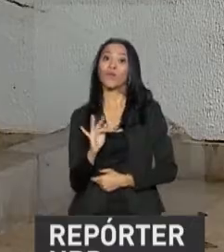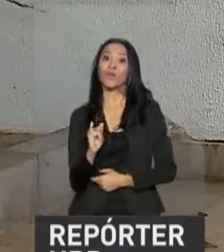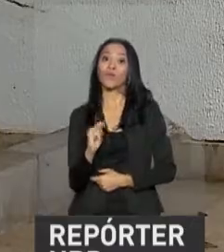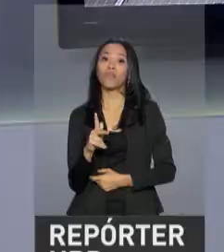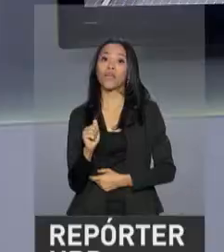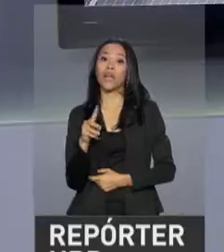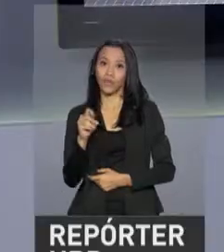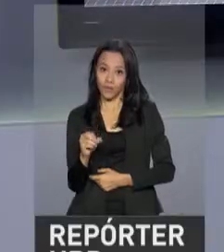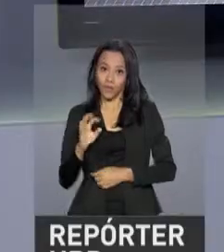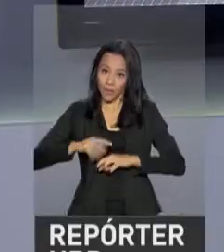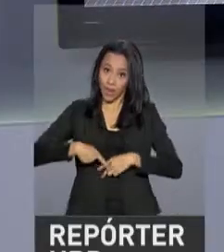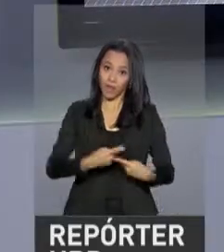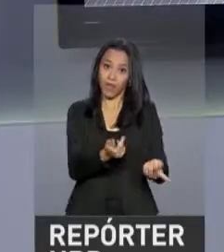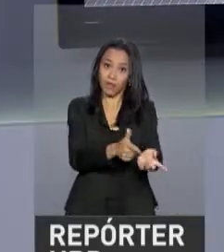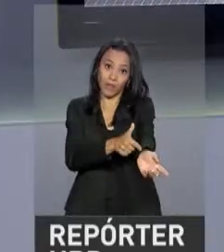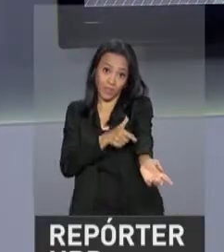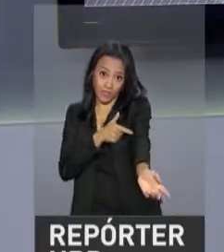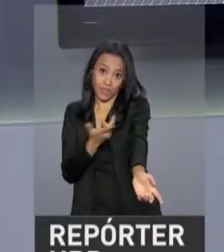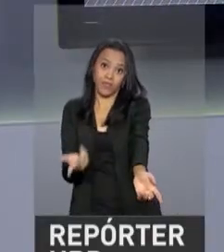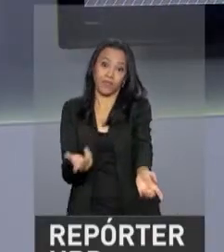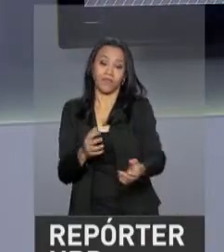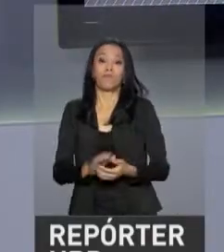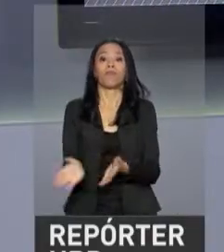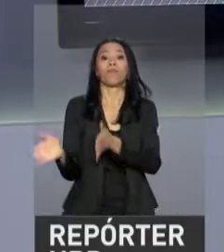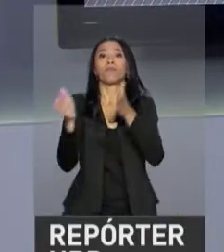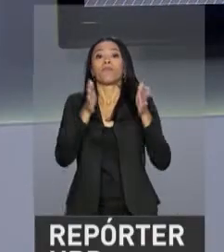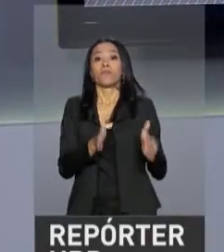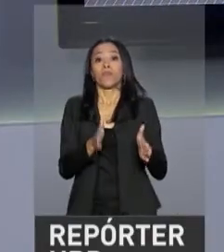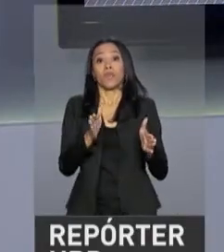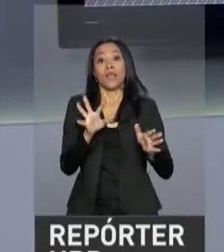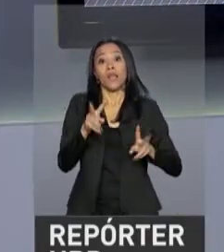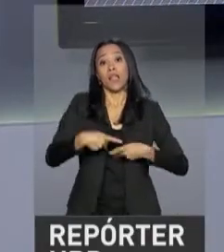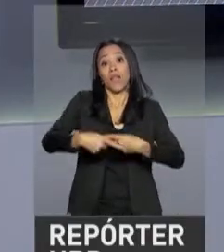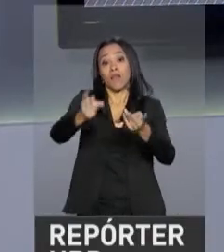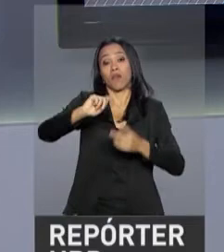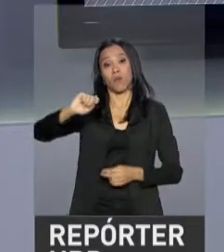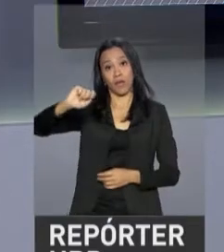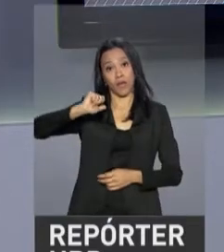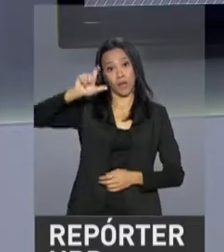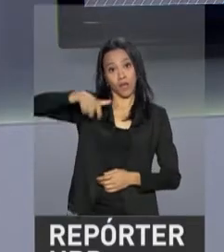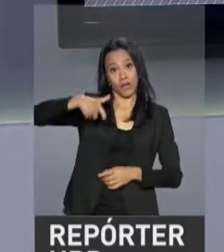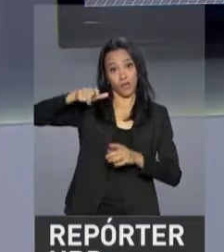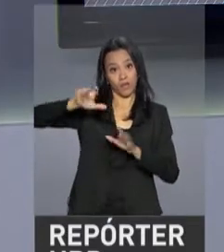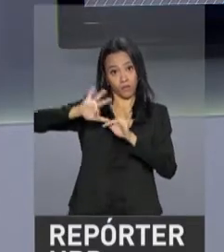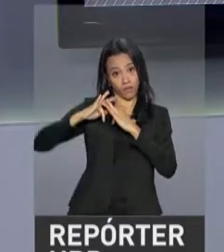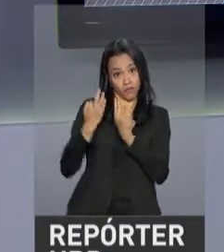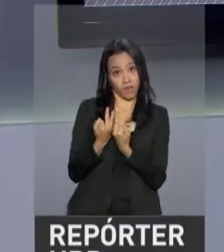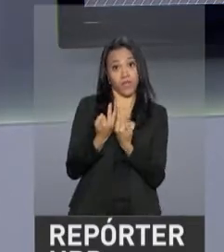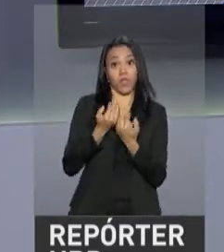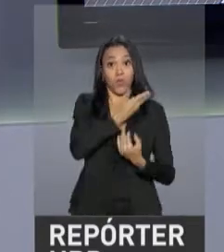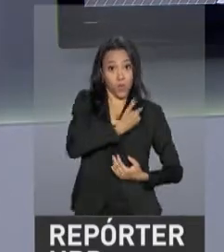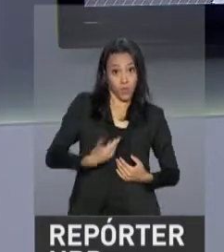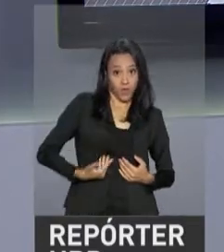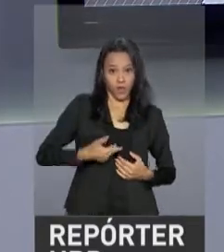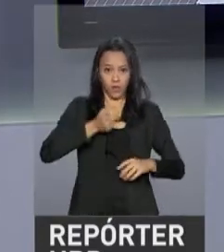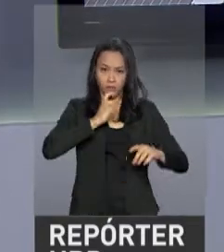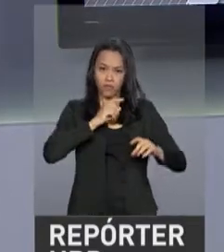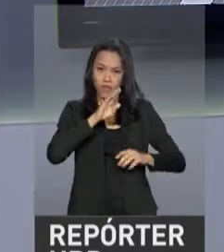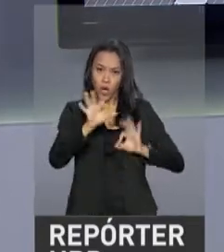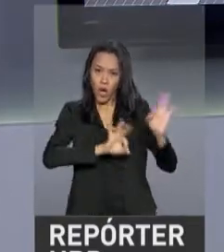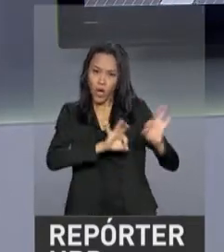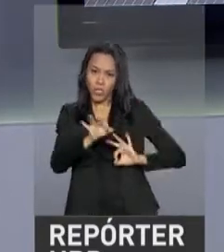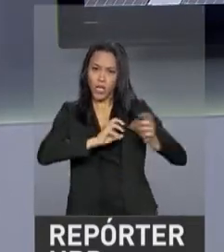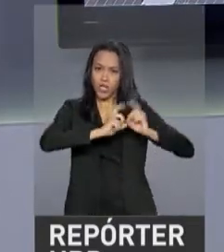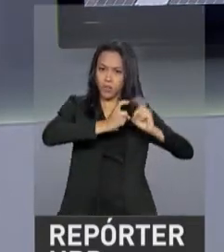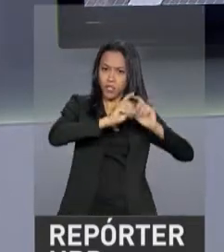sangue para levar o bolsa família quem precisa o governo investe na gestão mais eficiente retirando